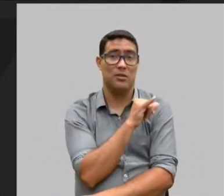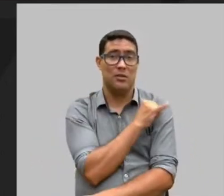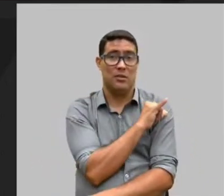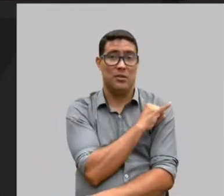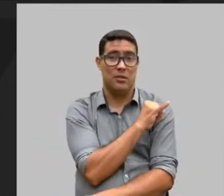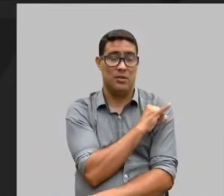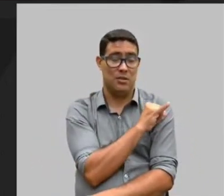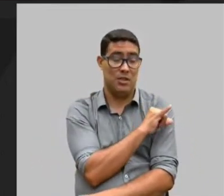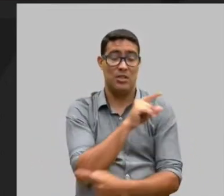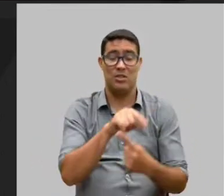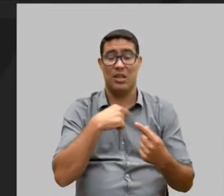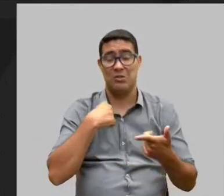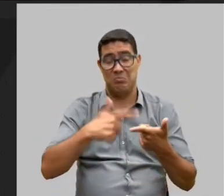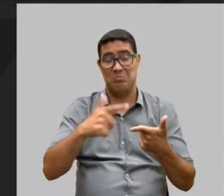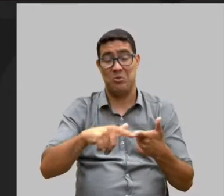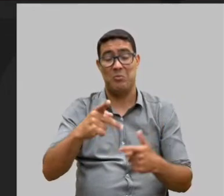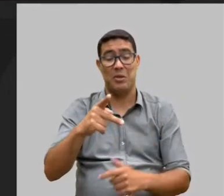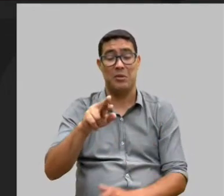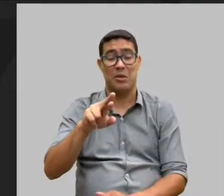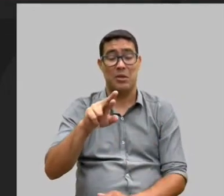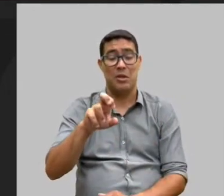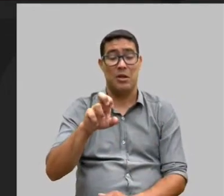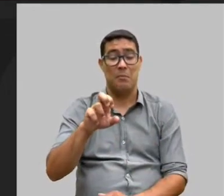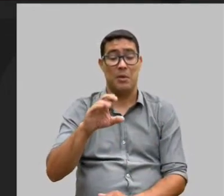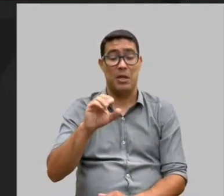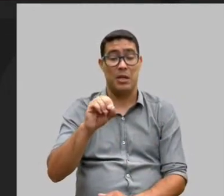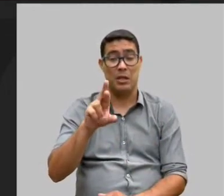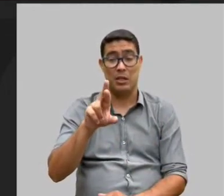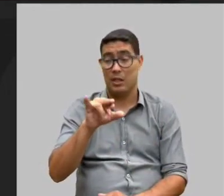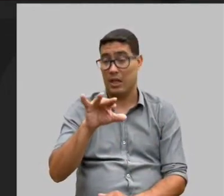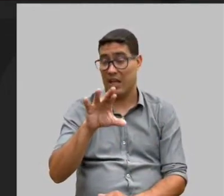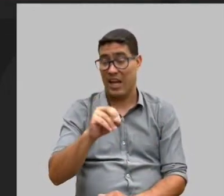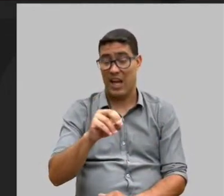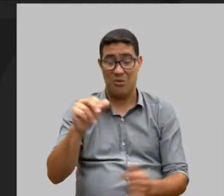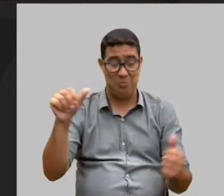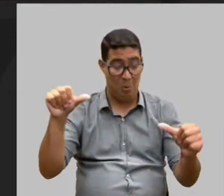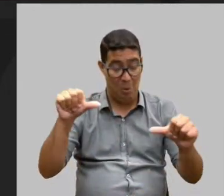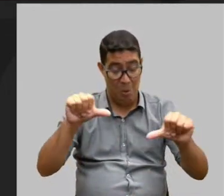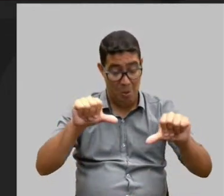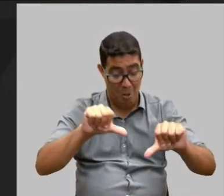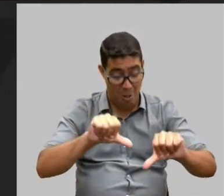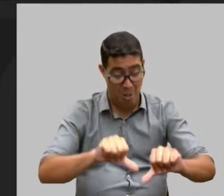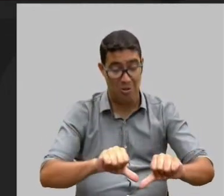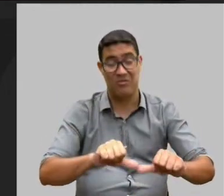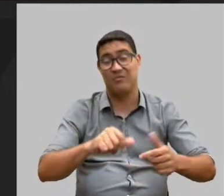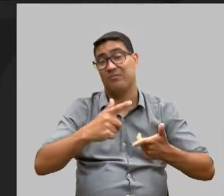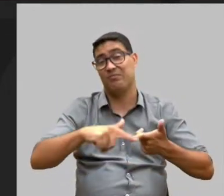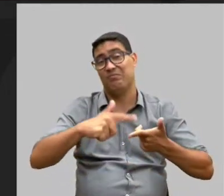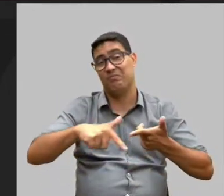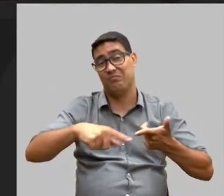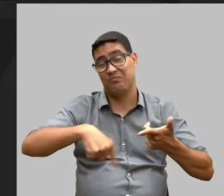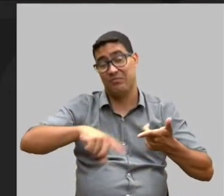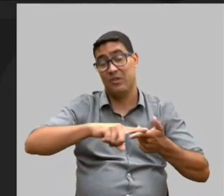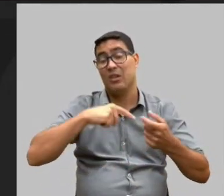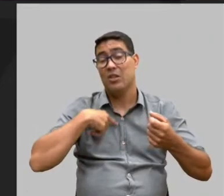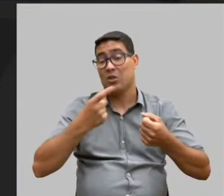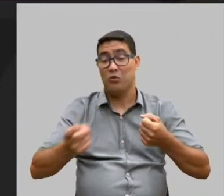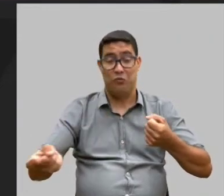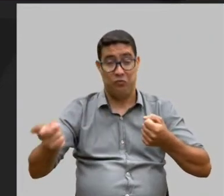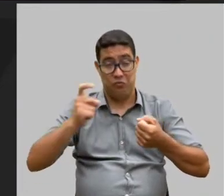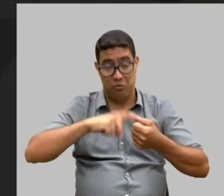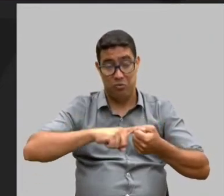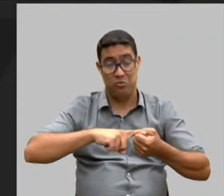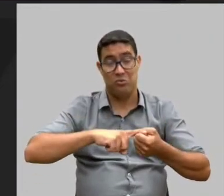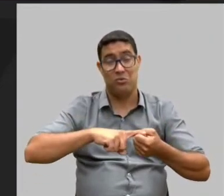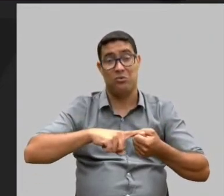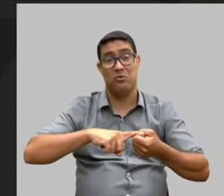tão precária que que privatizou água privatizou privatizou Lu fizou tudo que voltou a cantilena lá aquela